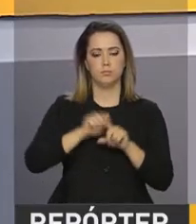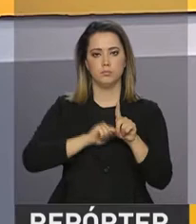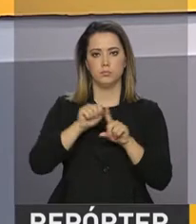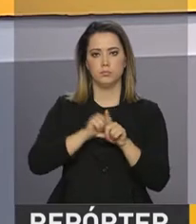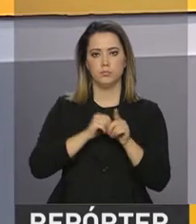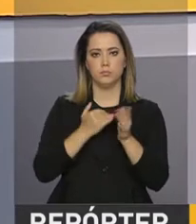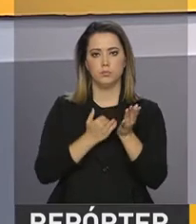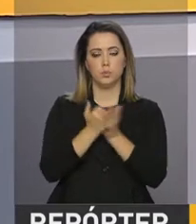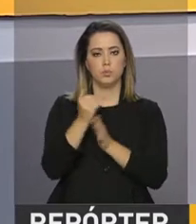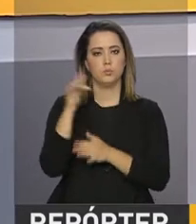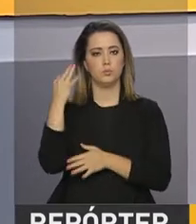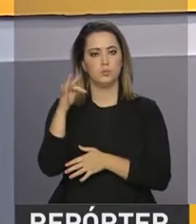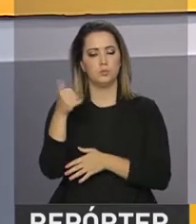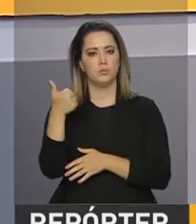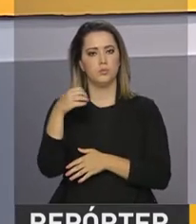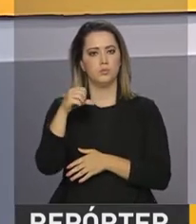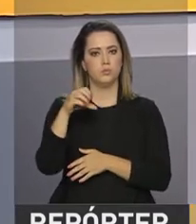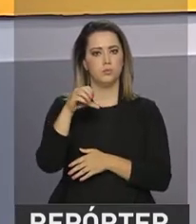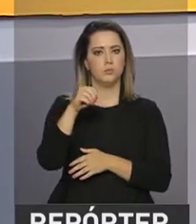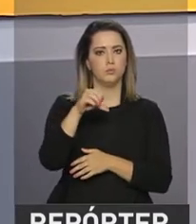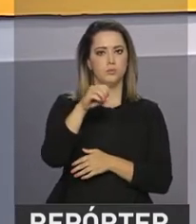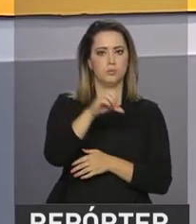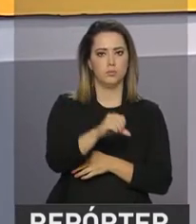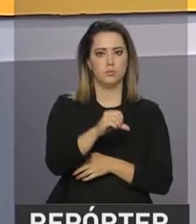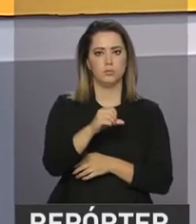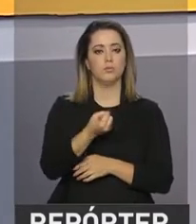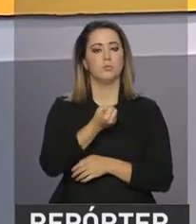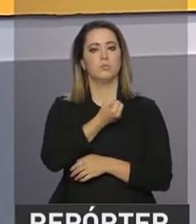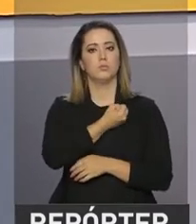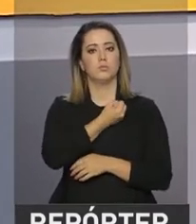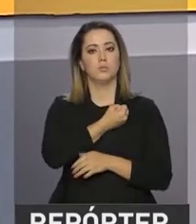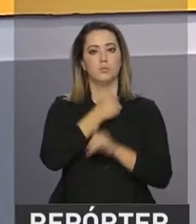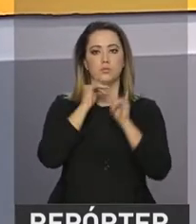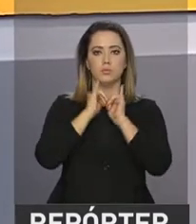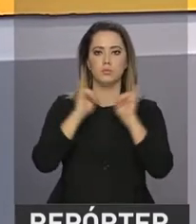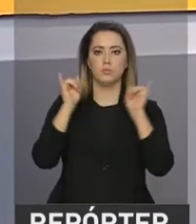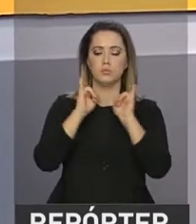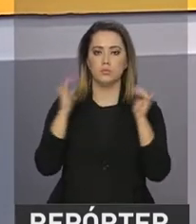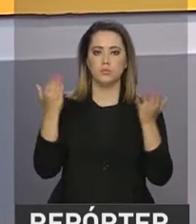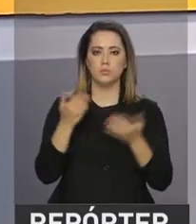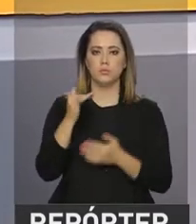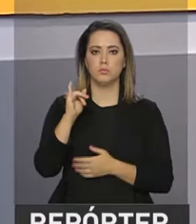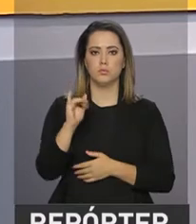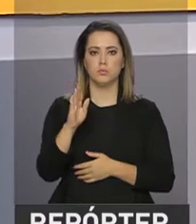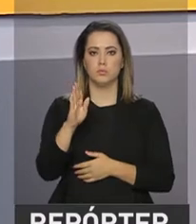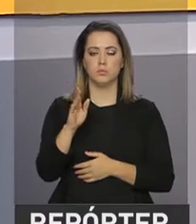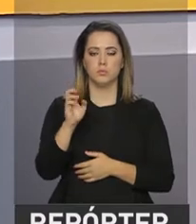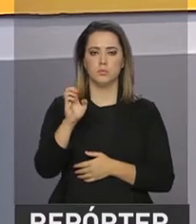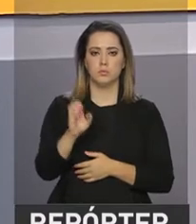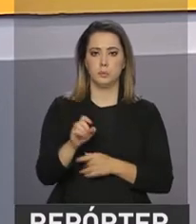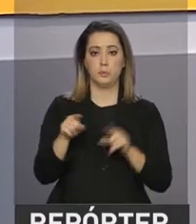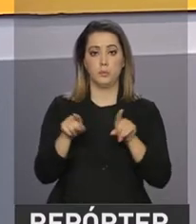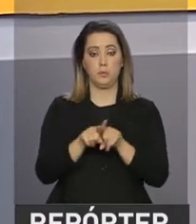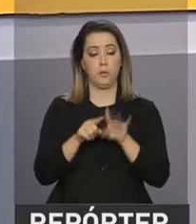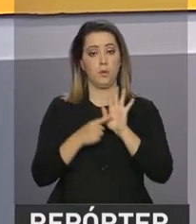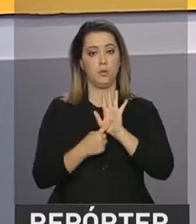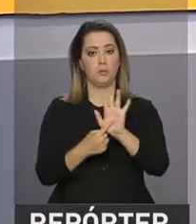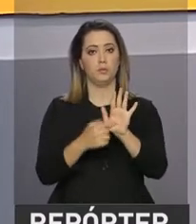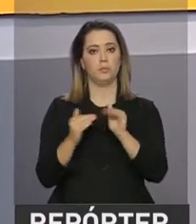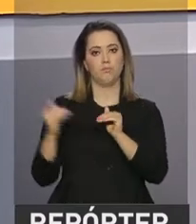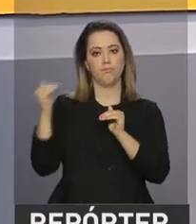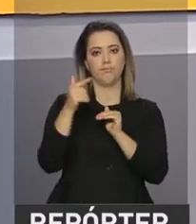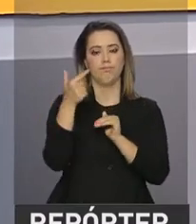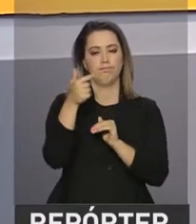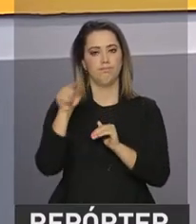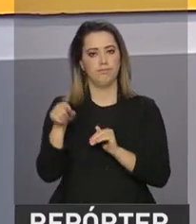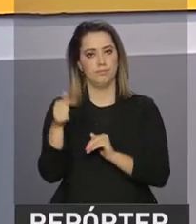12 meses desde fevereiro de 1999. Os dados foram divulgados hoje pelo IBGE e mostram um índice